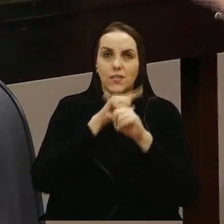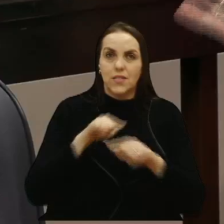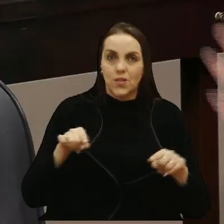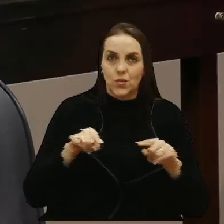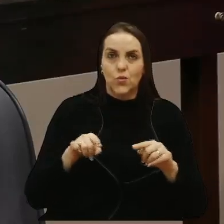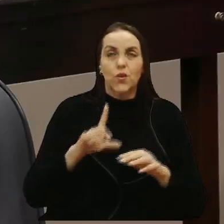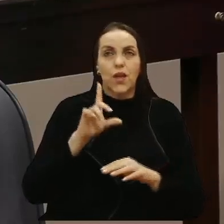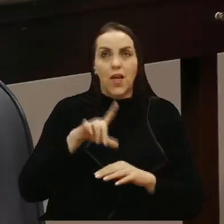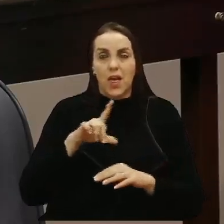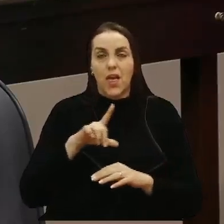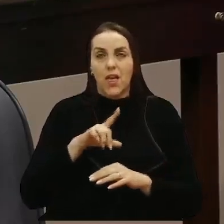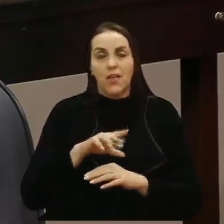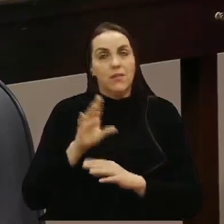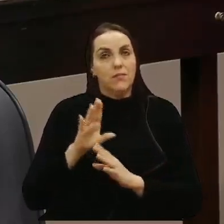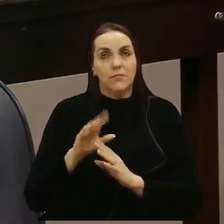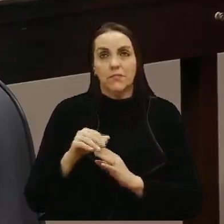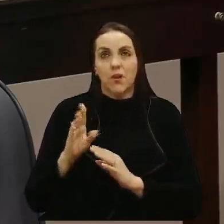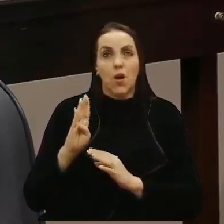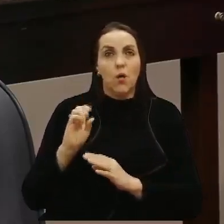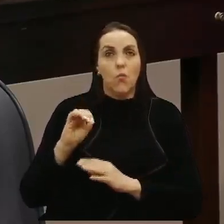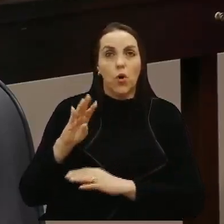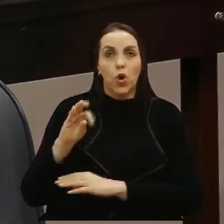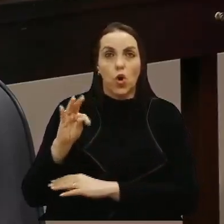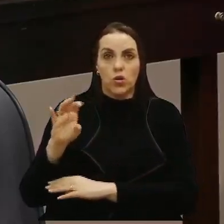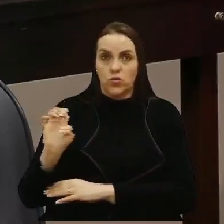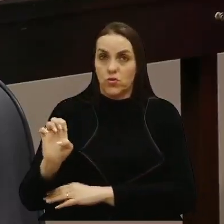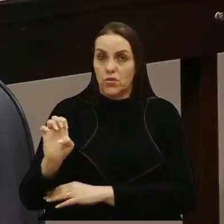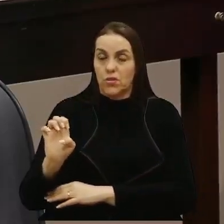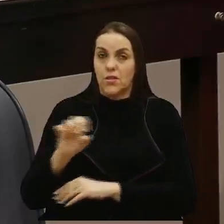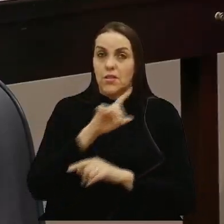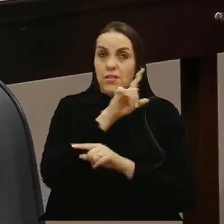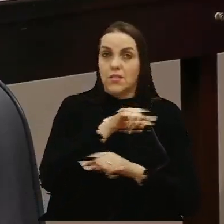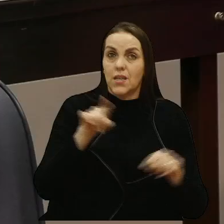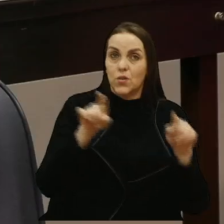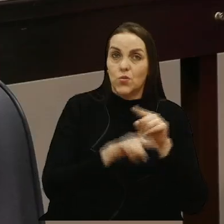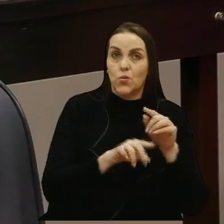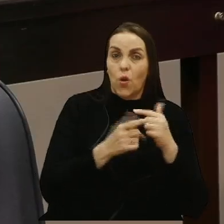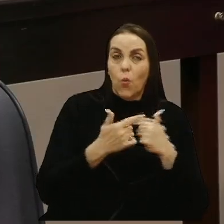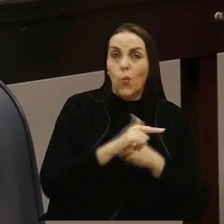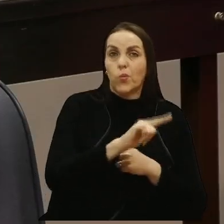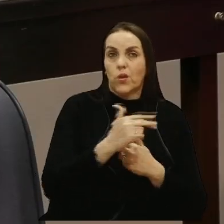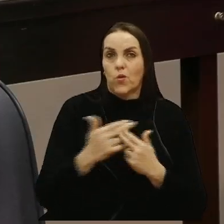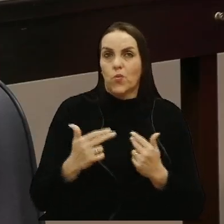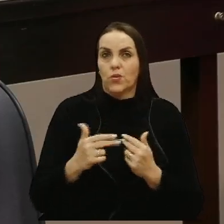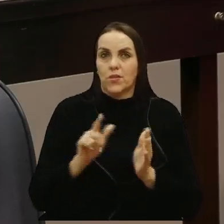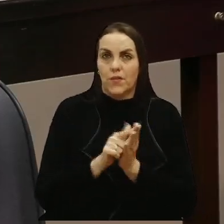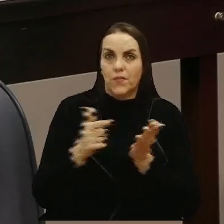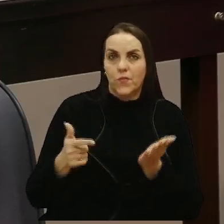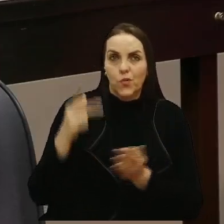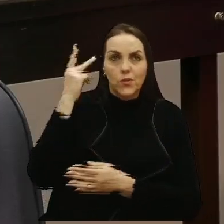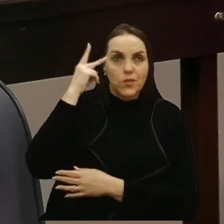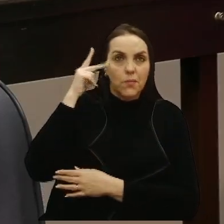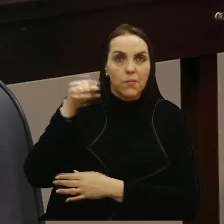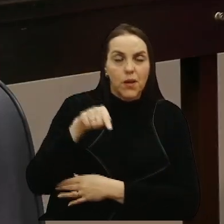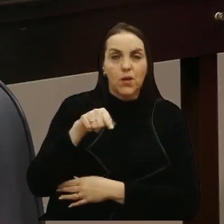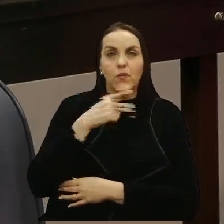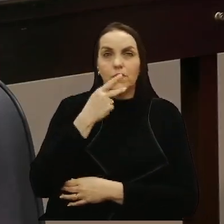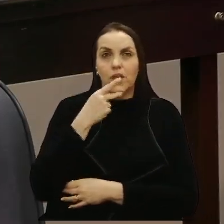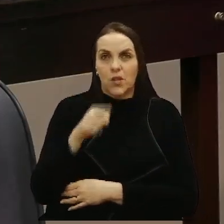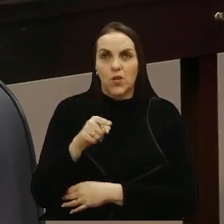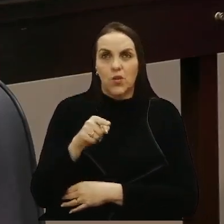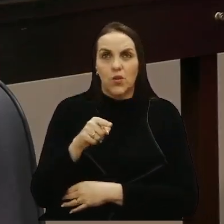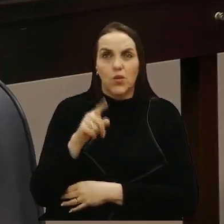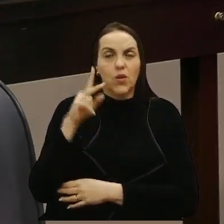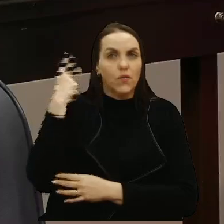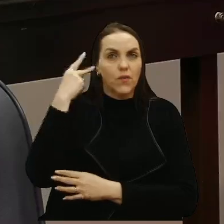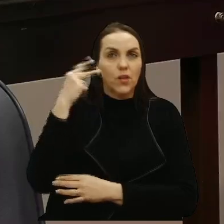costuma misturar esses dois. O boicote é uma coisa, a censura é outra. A censura da Folha de São Paulo ali que foi citada, né? Acho que foi o vereador